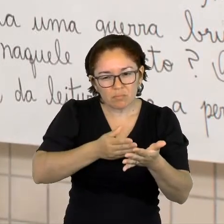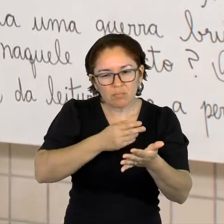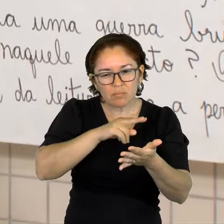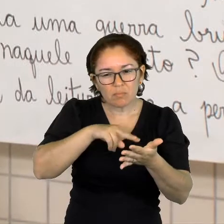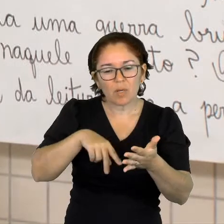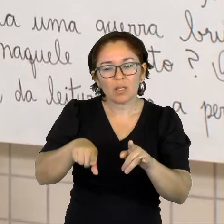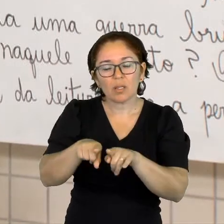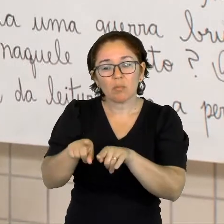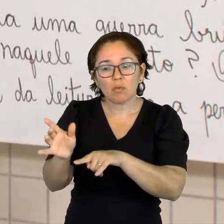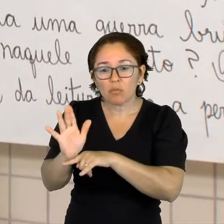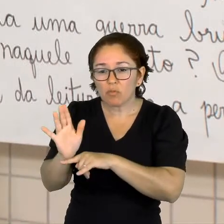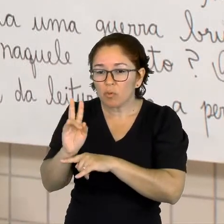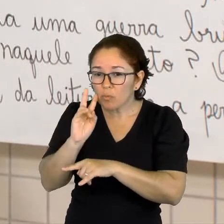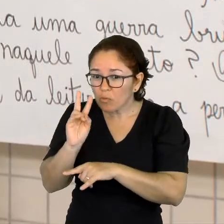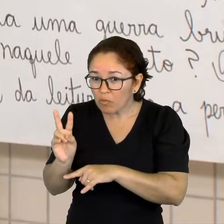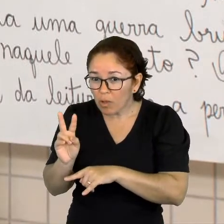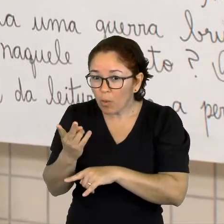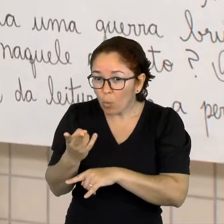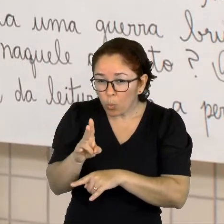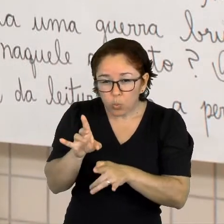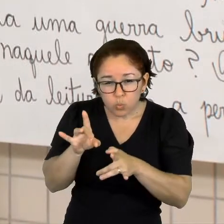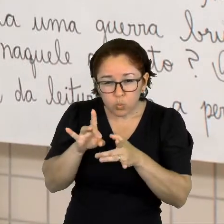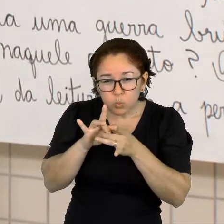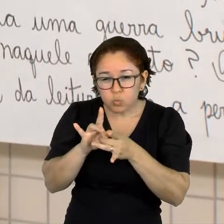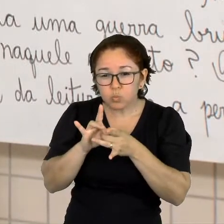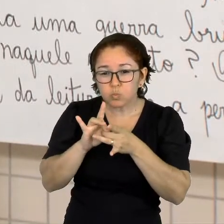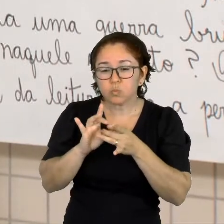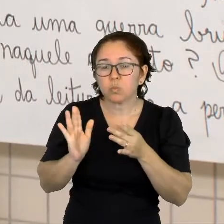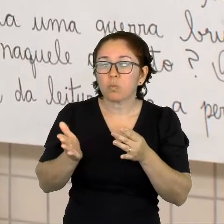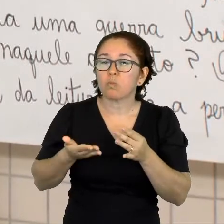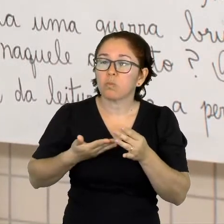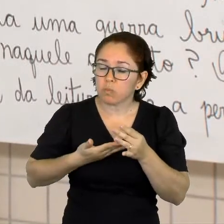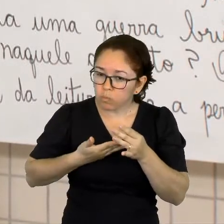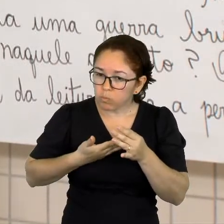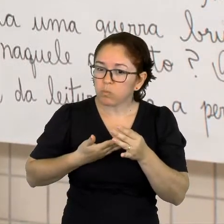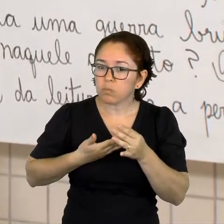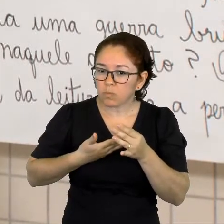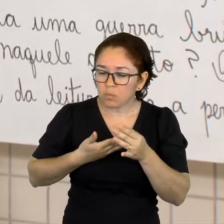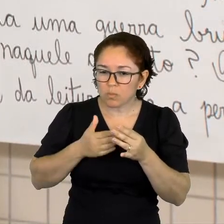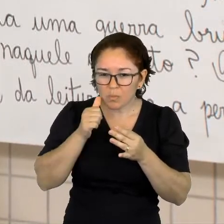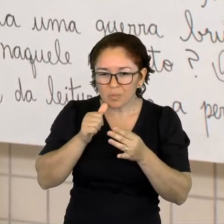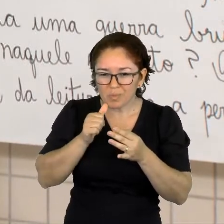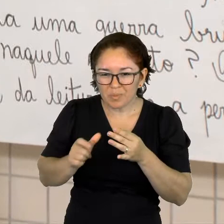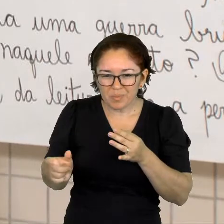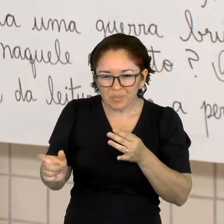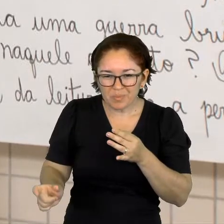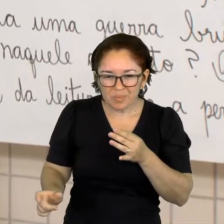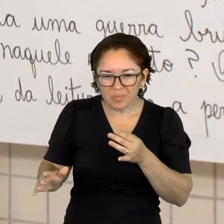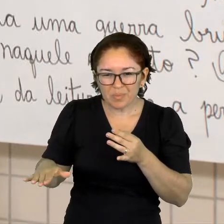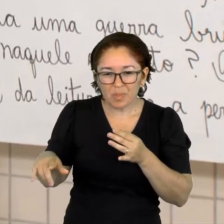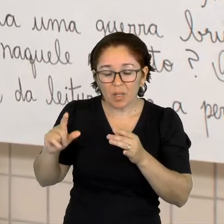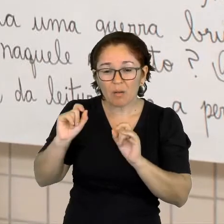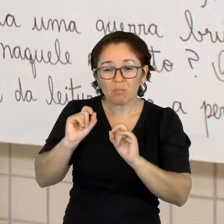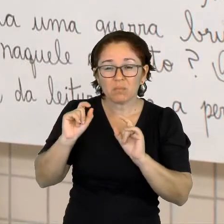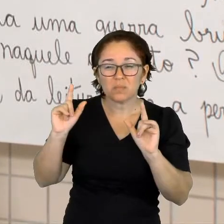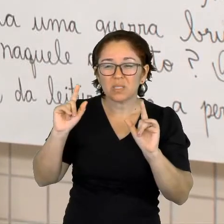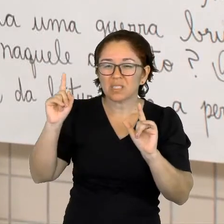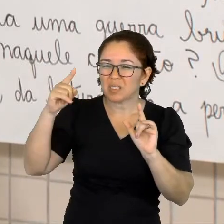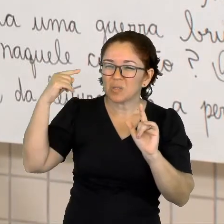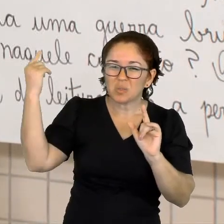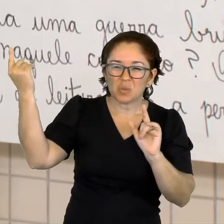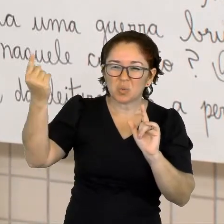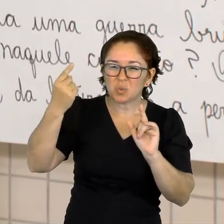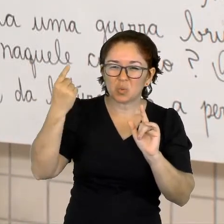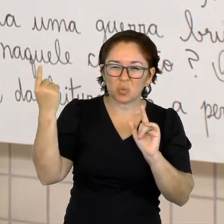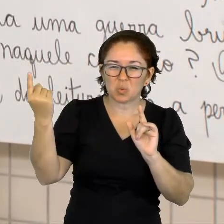vocês vão ver a relação de amizade deles, né? A Lisa vai começar a entender essa perseguição, né, que teve aos